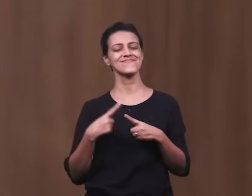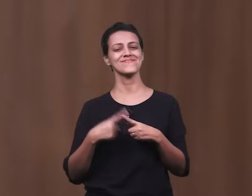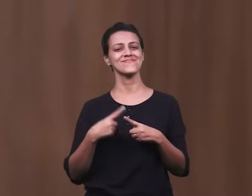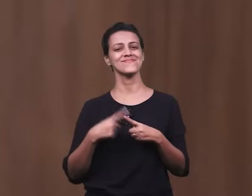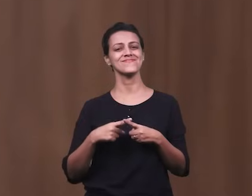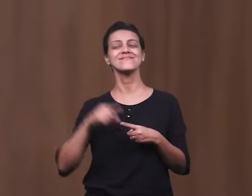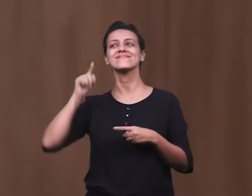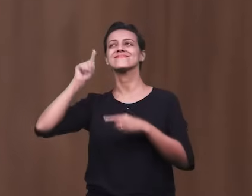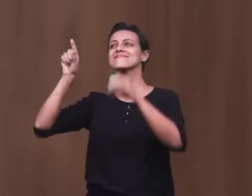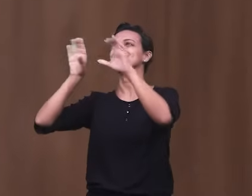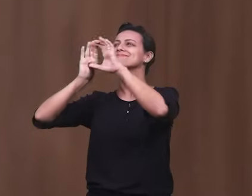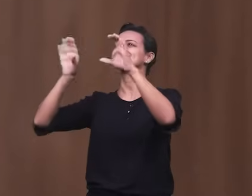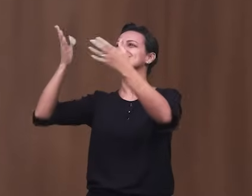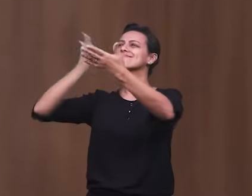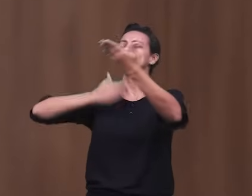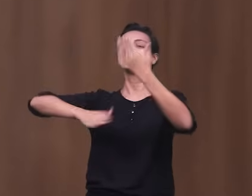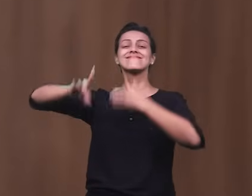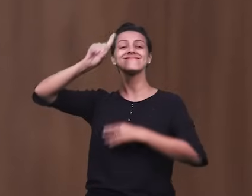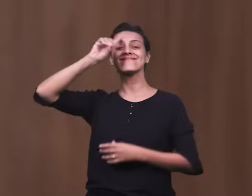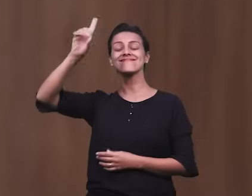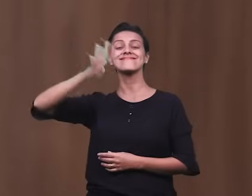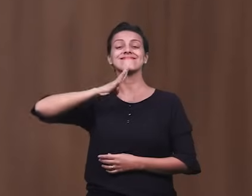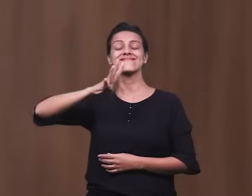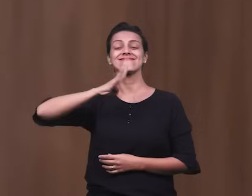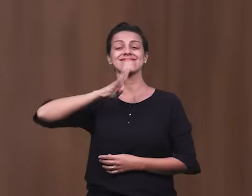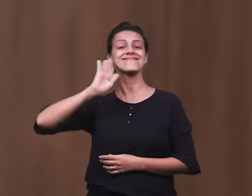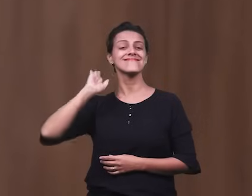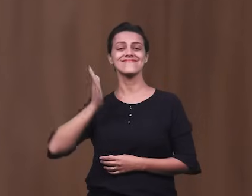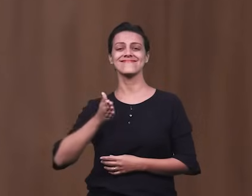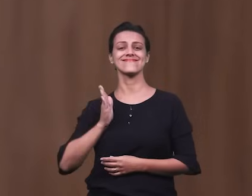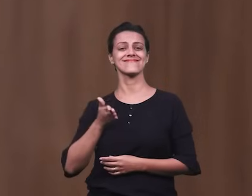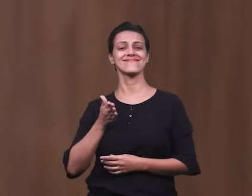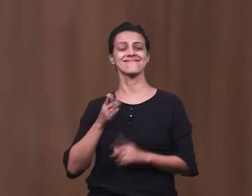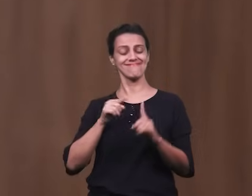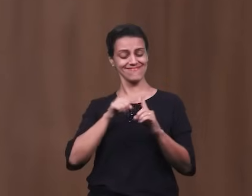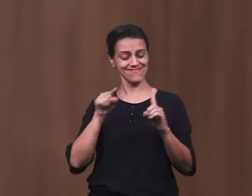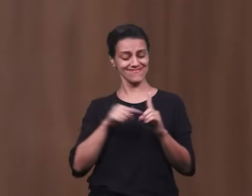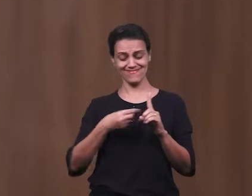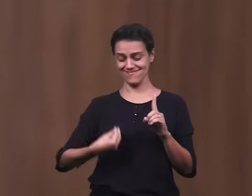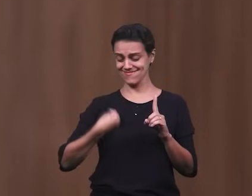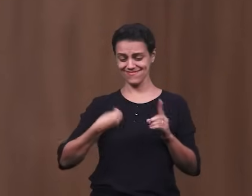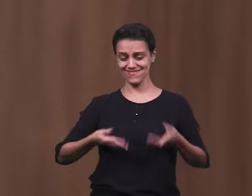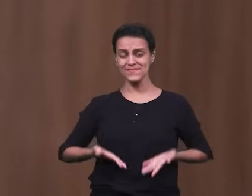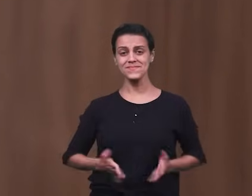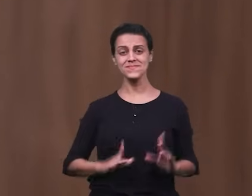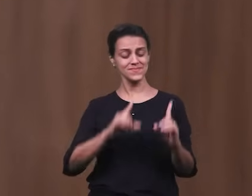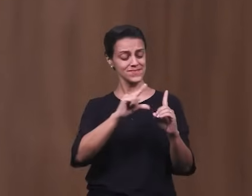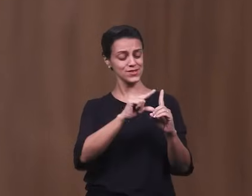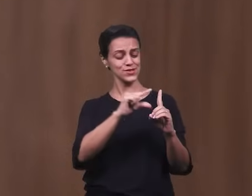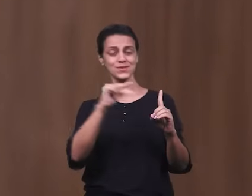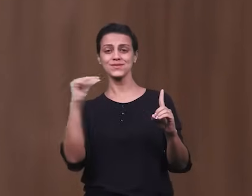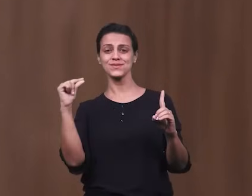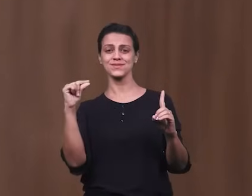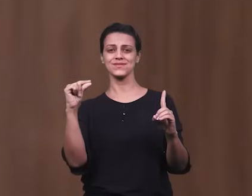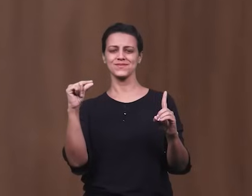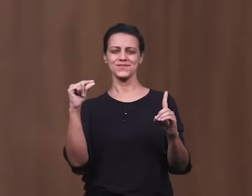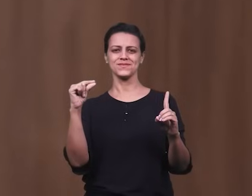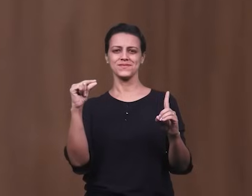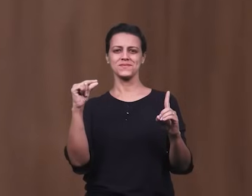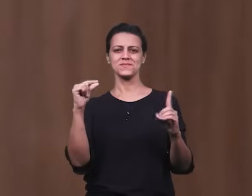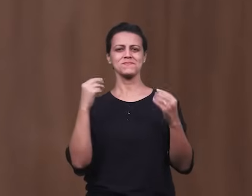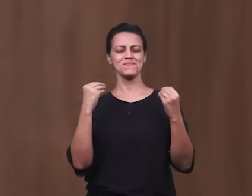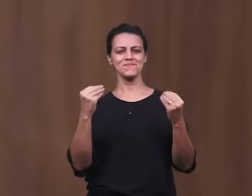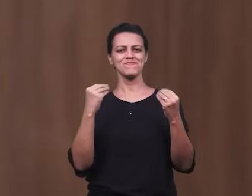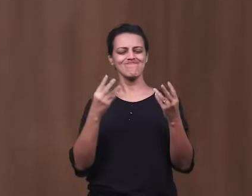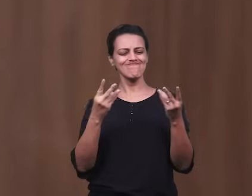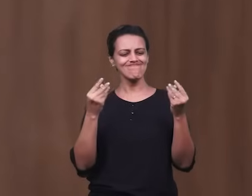eternidade, Deus já sabia da nossa existência, Ele havia nos eleito. Então, um texto que fala da eleição é um texto que vai